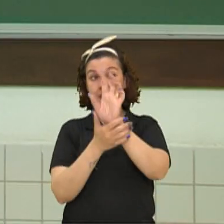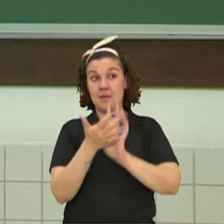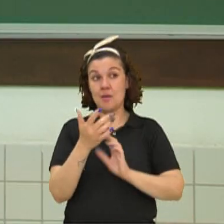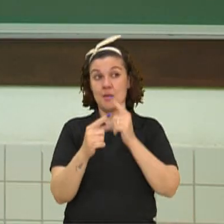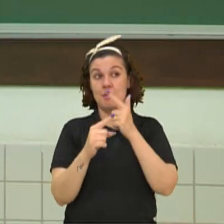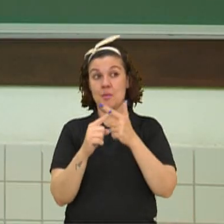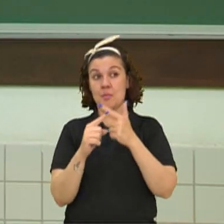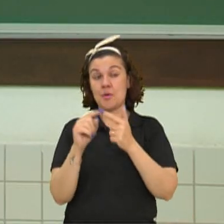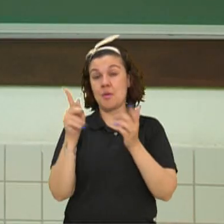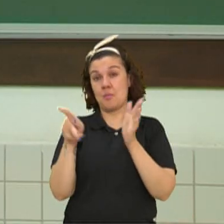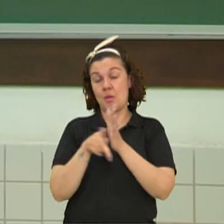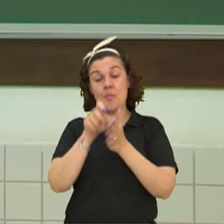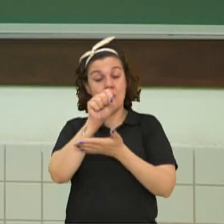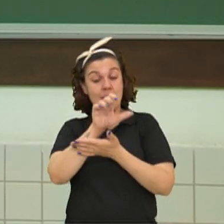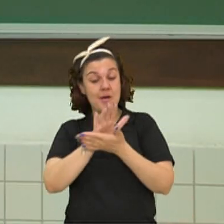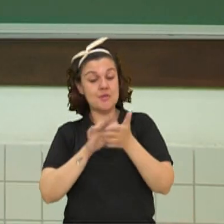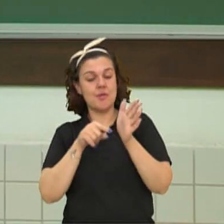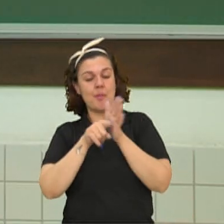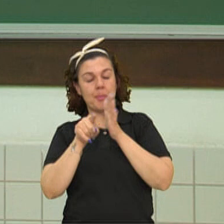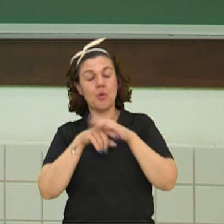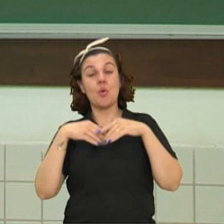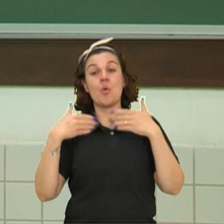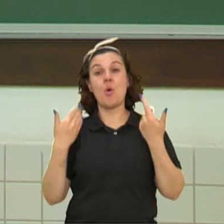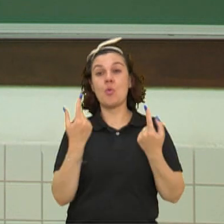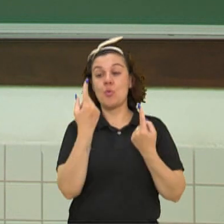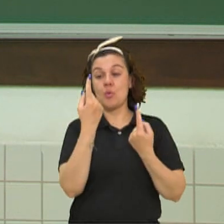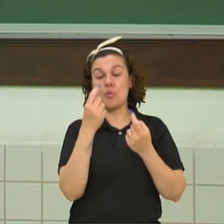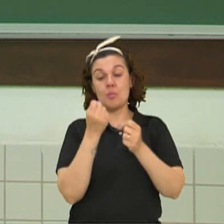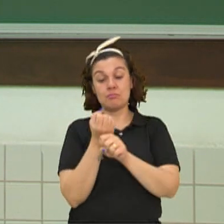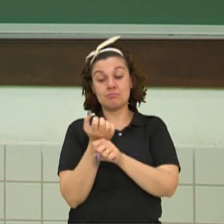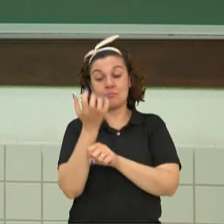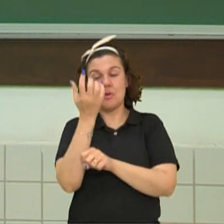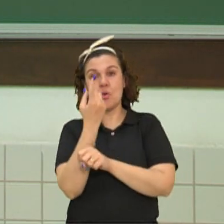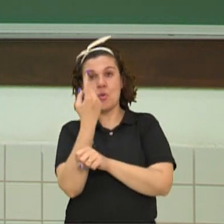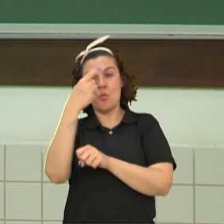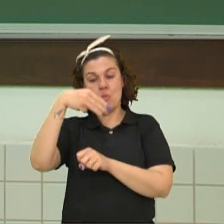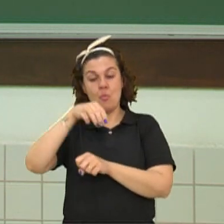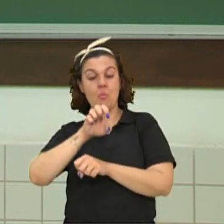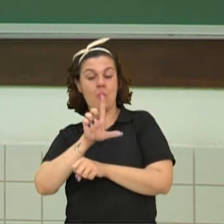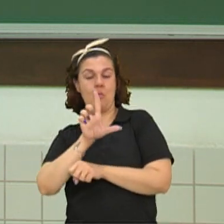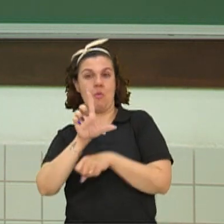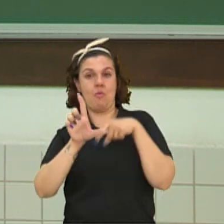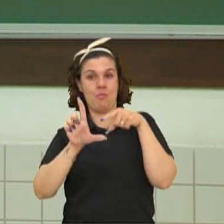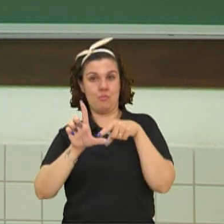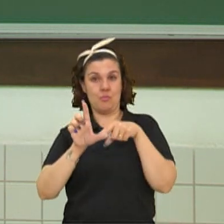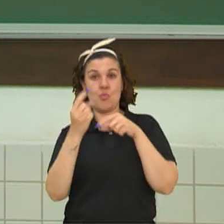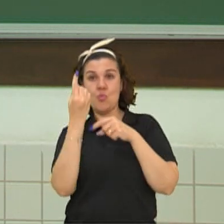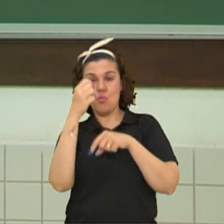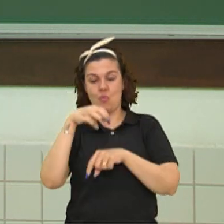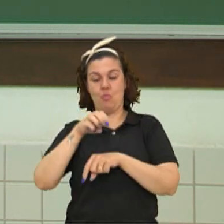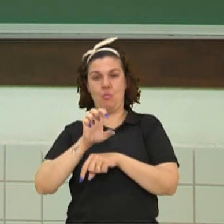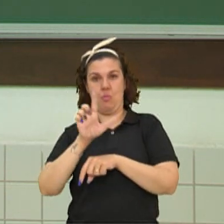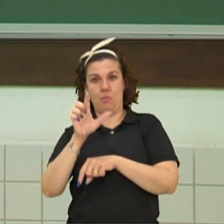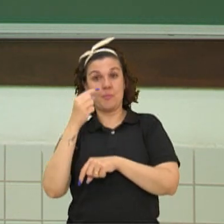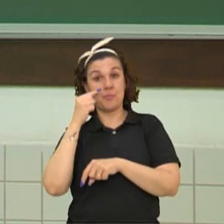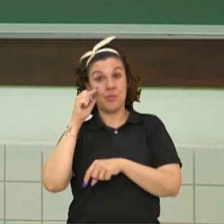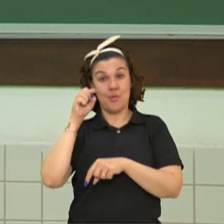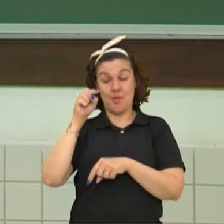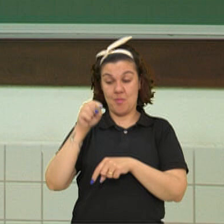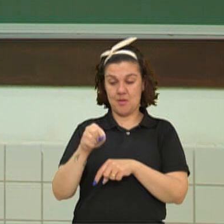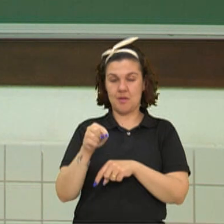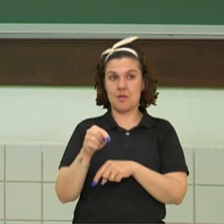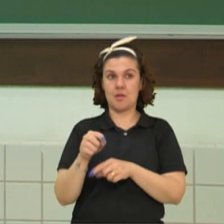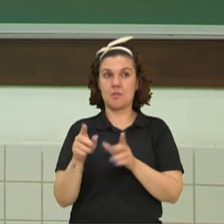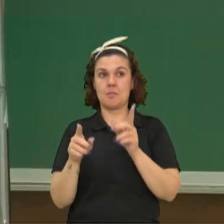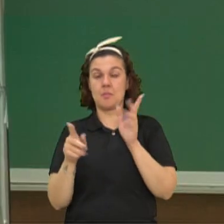porque ele quer saber qual é a quantidade de energia liberada quando você reage 1 mol de nitroglicerina. Aqui, esse